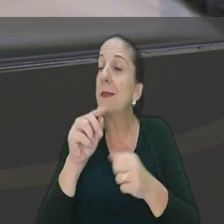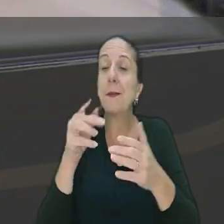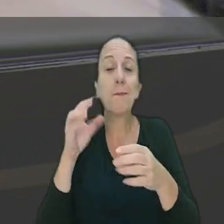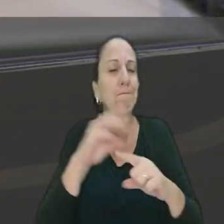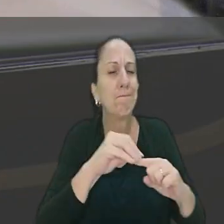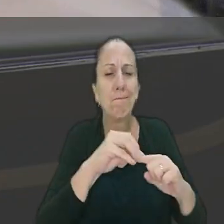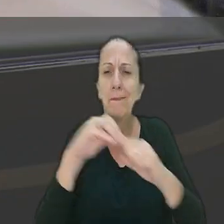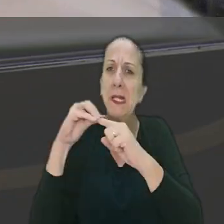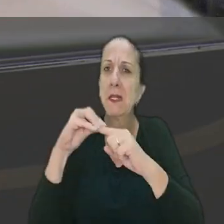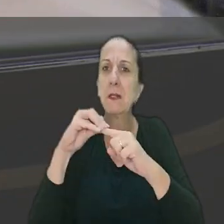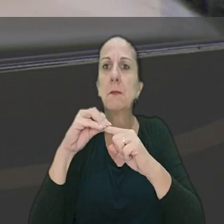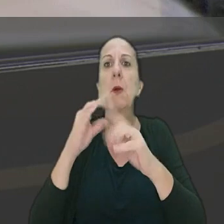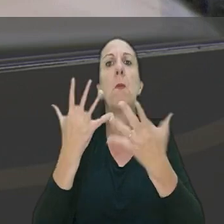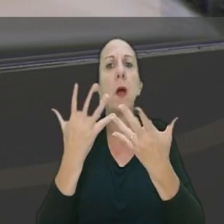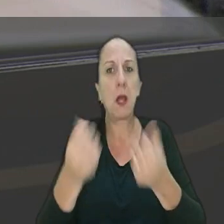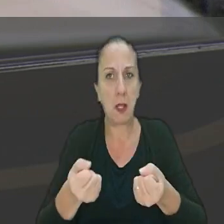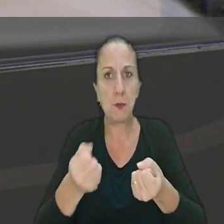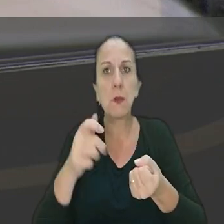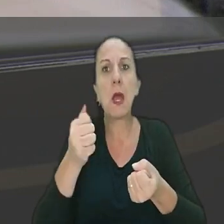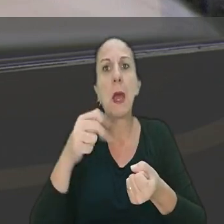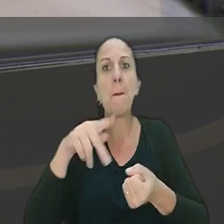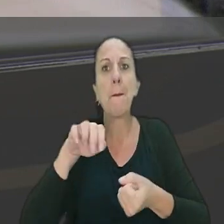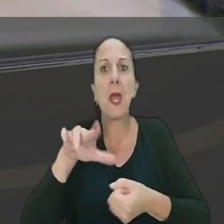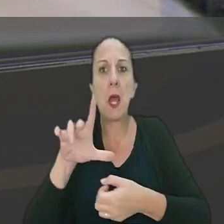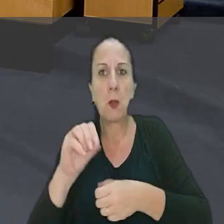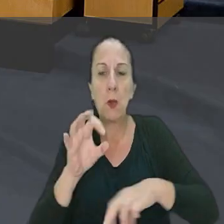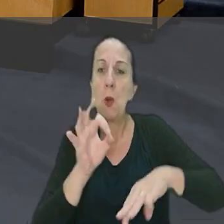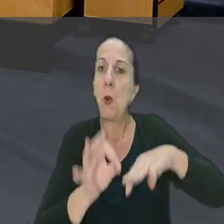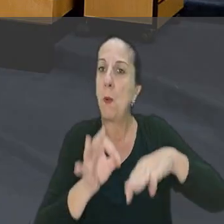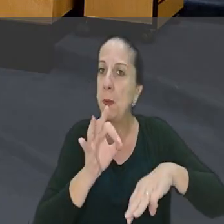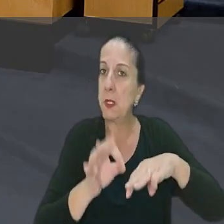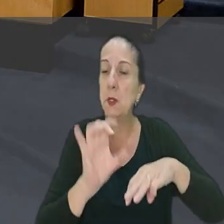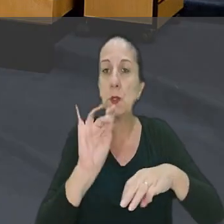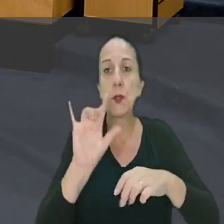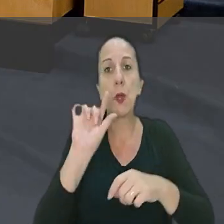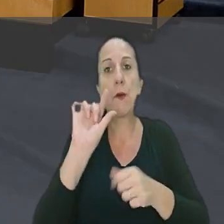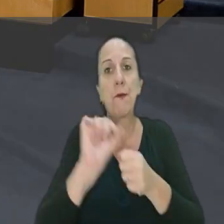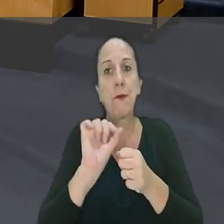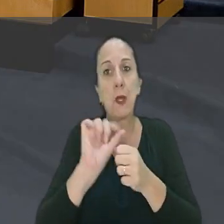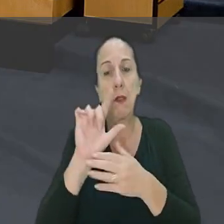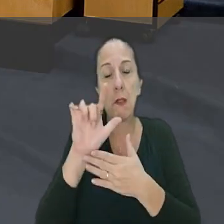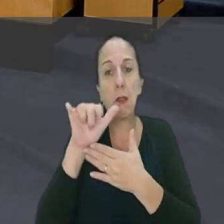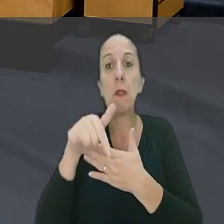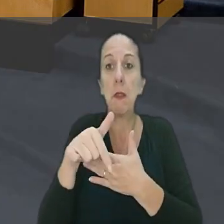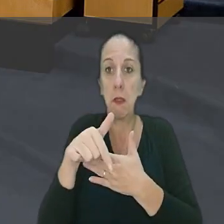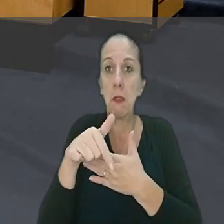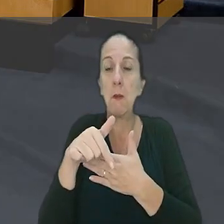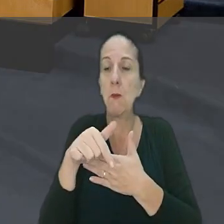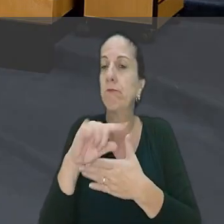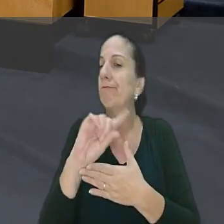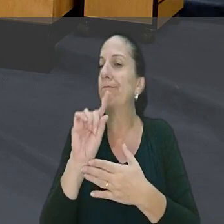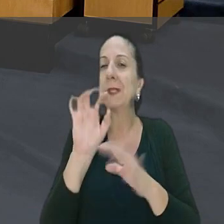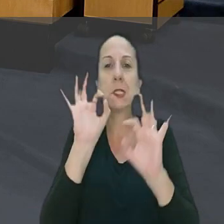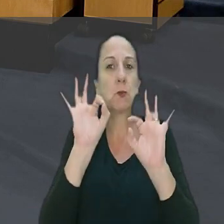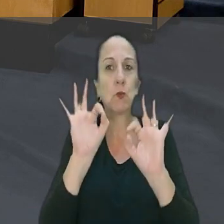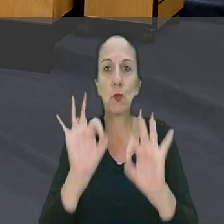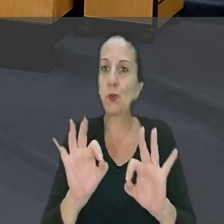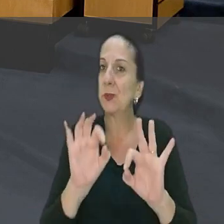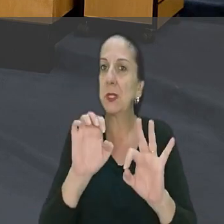este é um dos requisitos essenciais para a admissão do apelo. Para o ministro, como isso só foi feito depois,